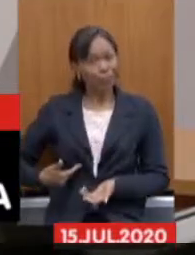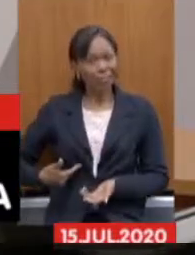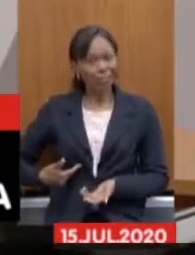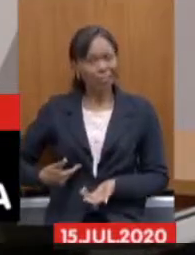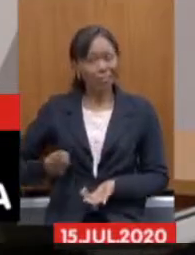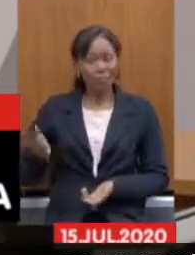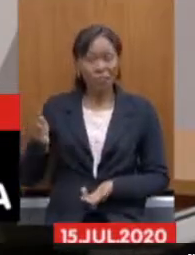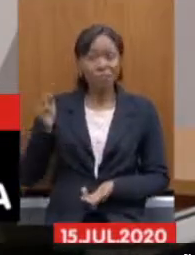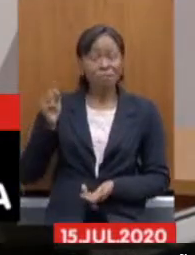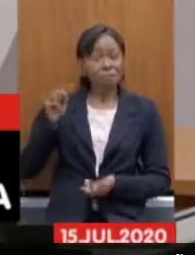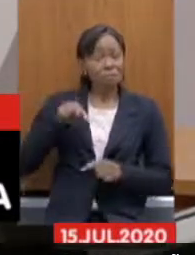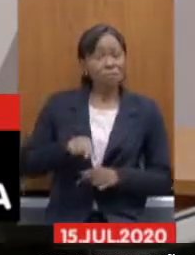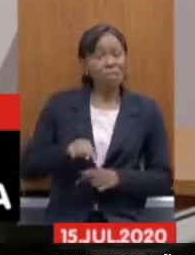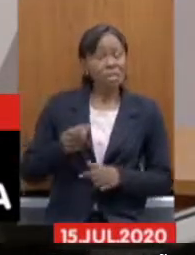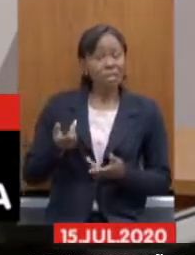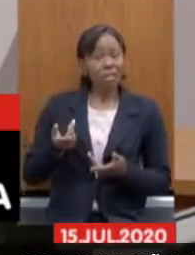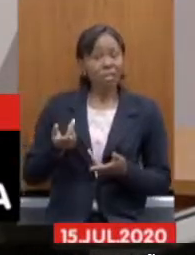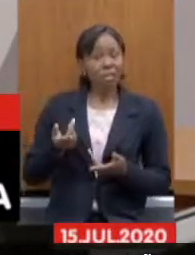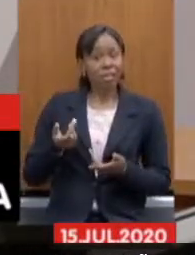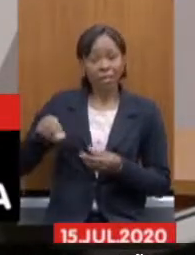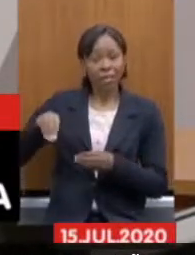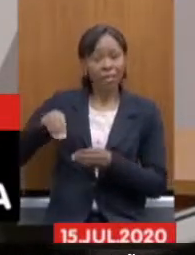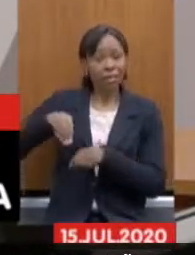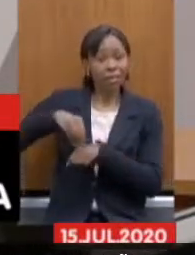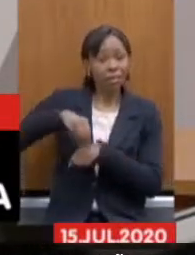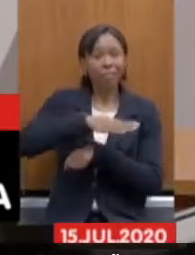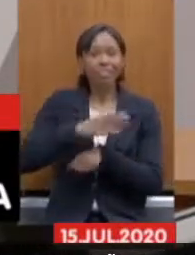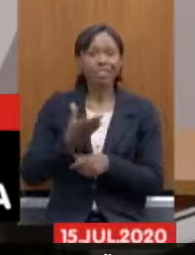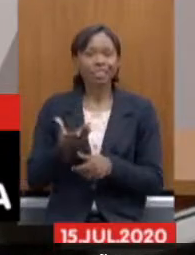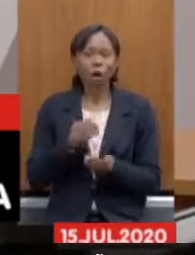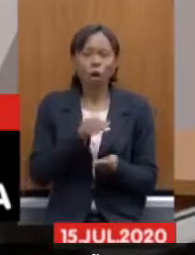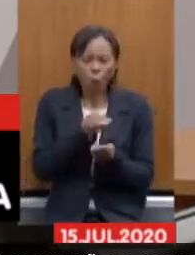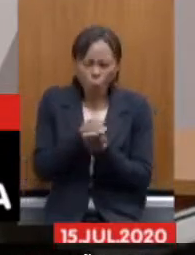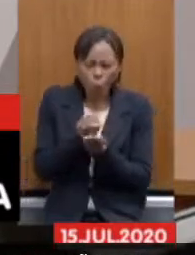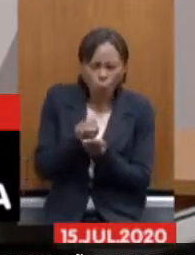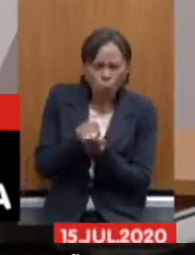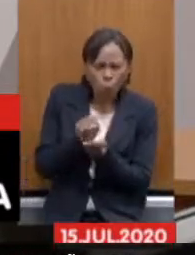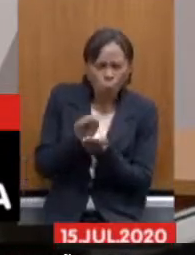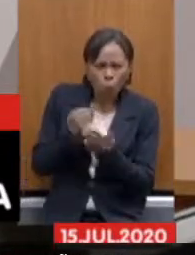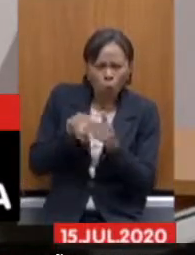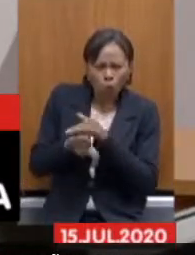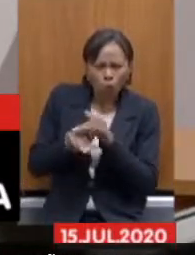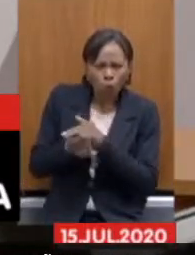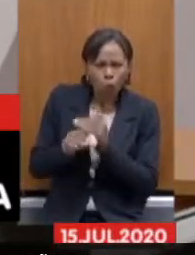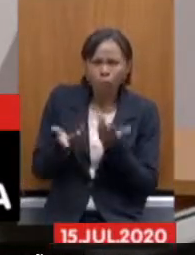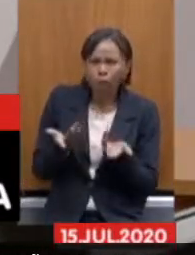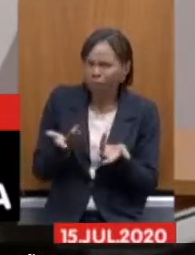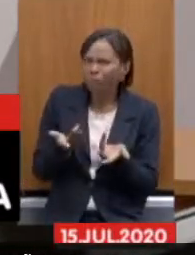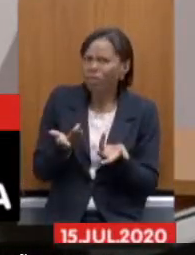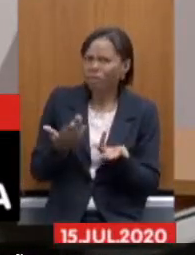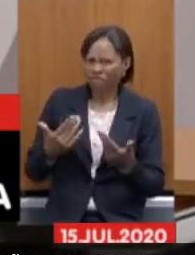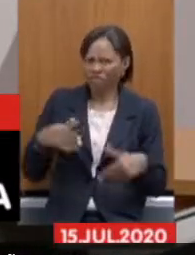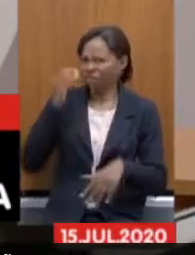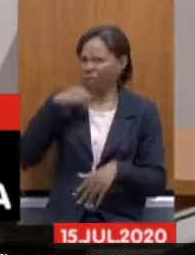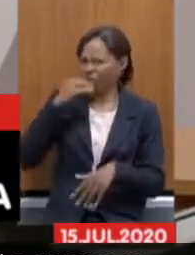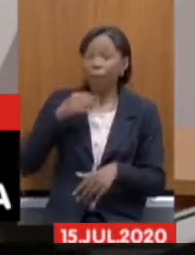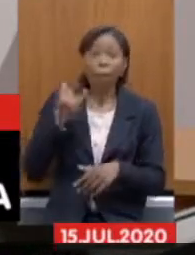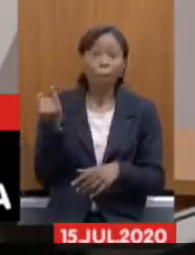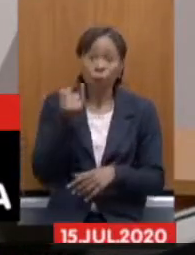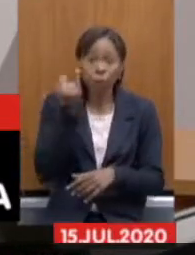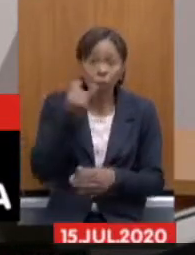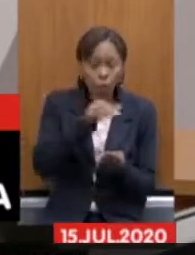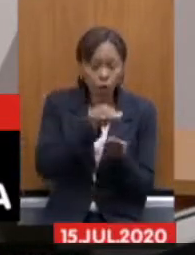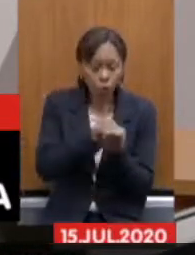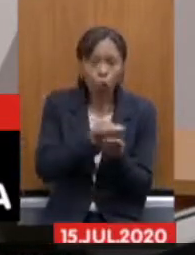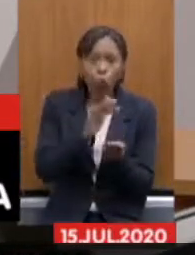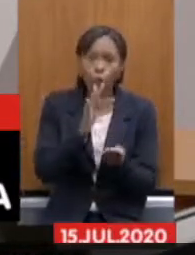chegar no governo e encaminhar dizer os fundos são muito vulneráveis precisamos ter fundo sim ela é importante